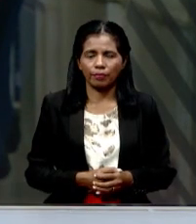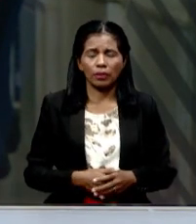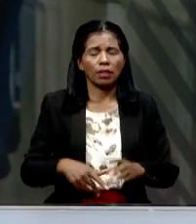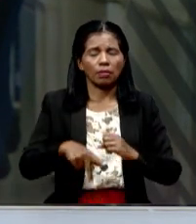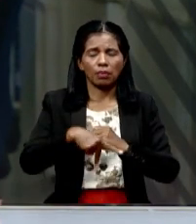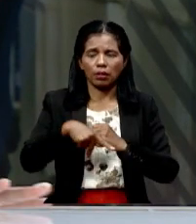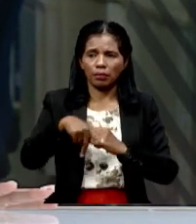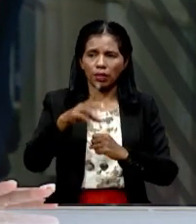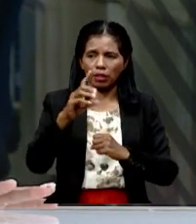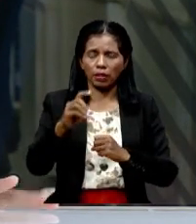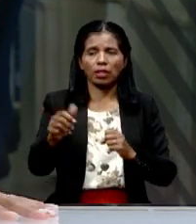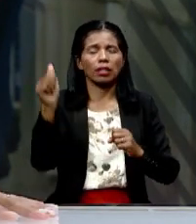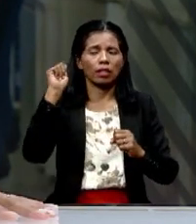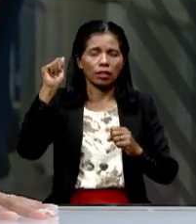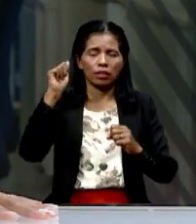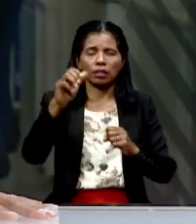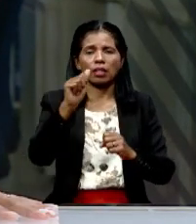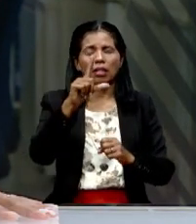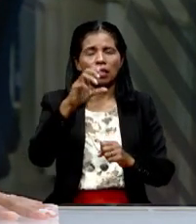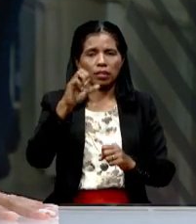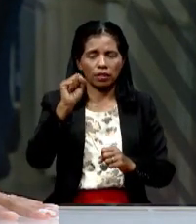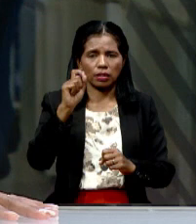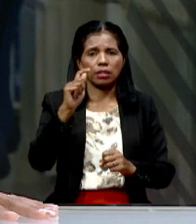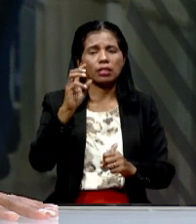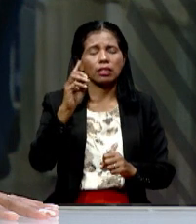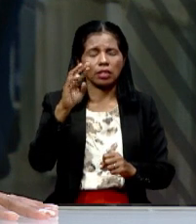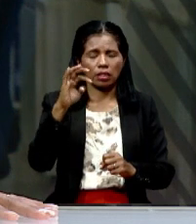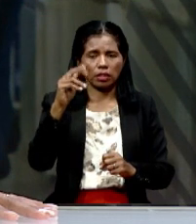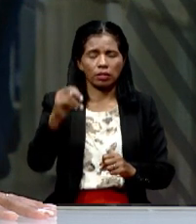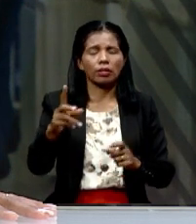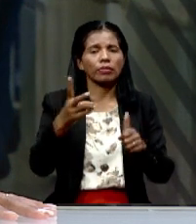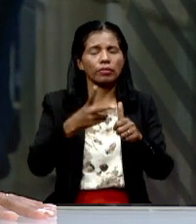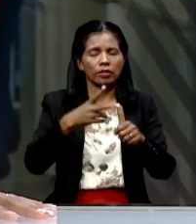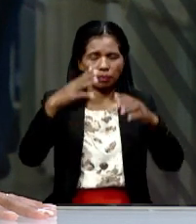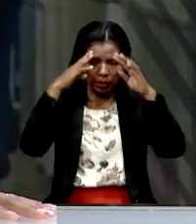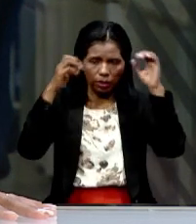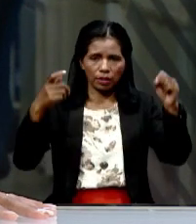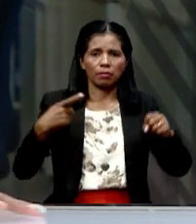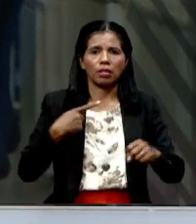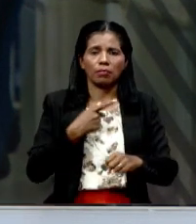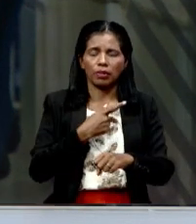Partido Democrático candidata Alexandrinho Afonso Nunes para vice-presidente do Parlamento Nacional.